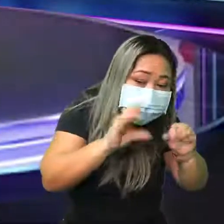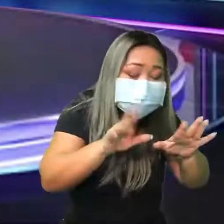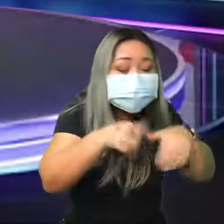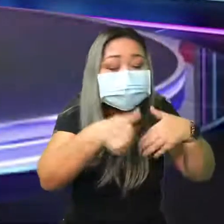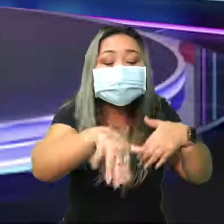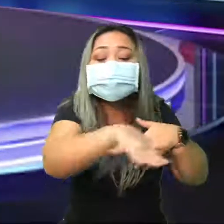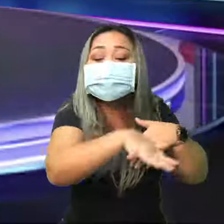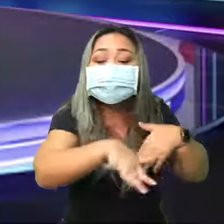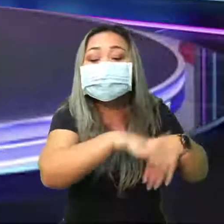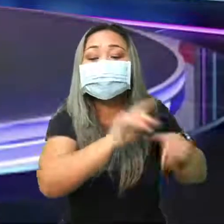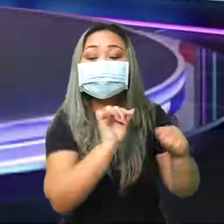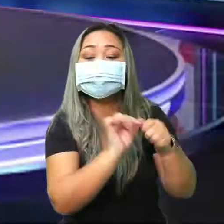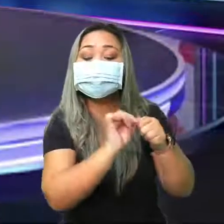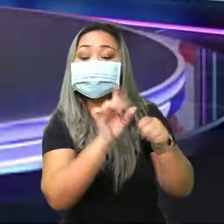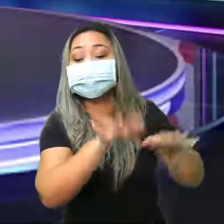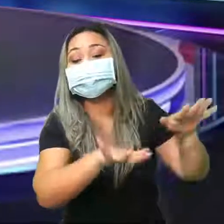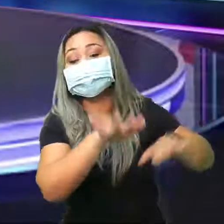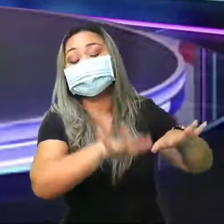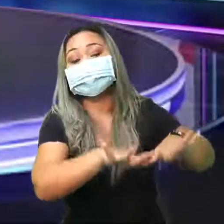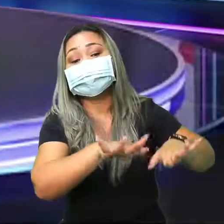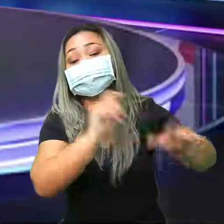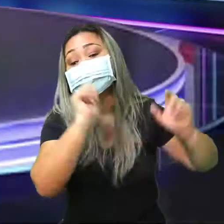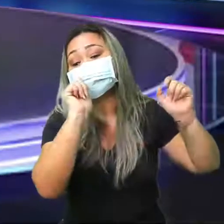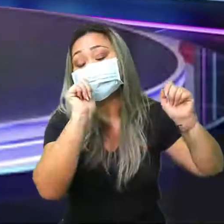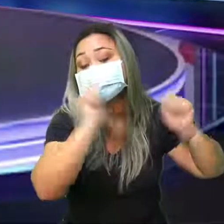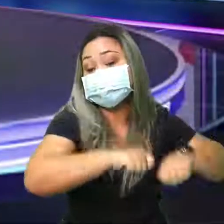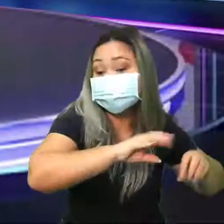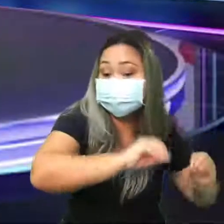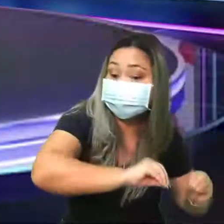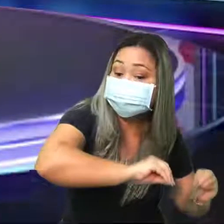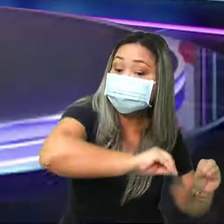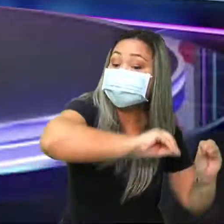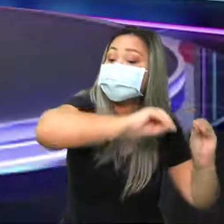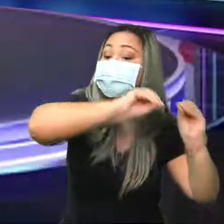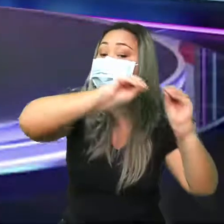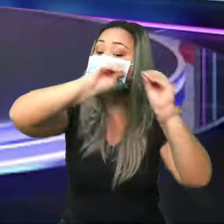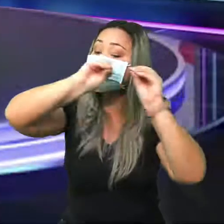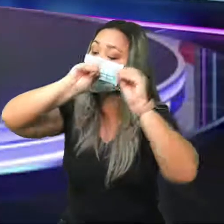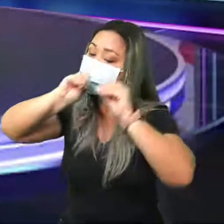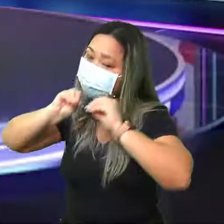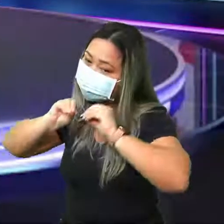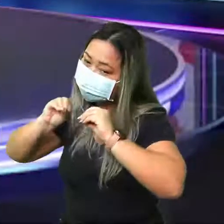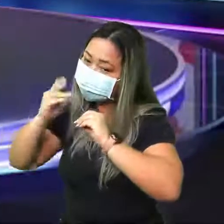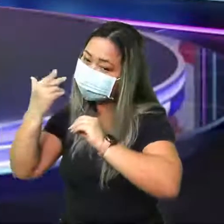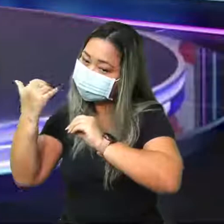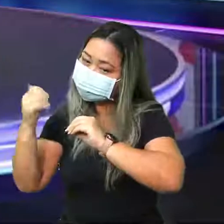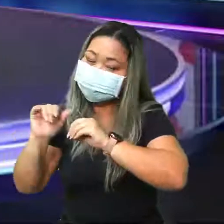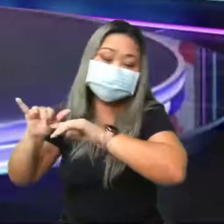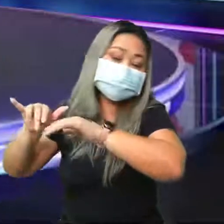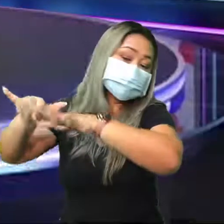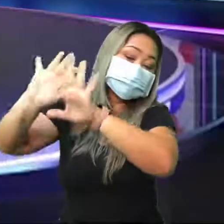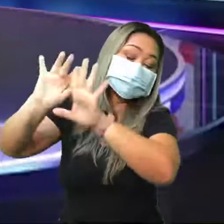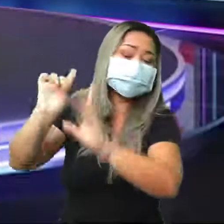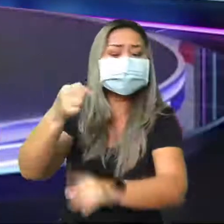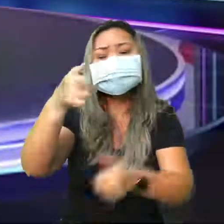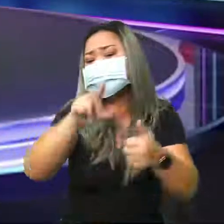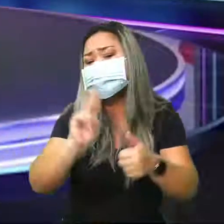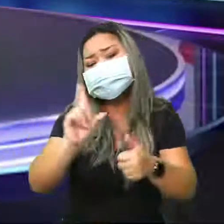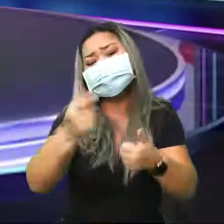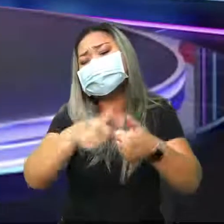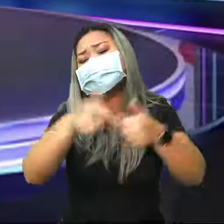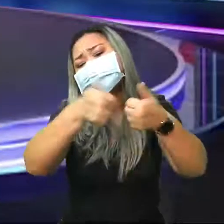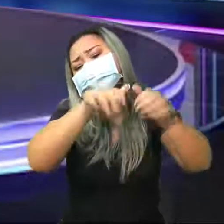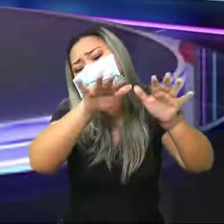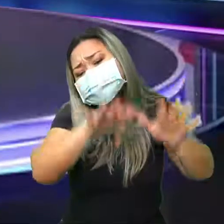nesse ambiente. Alguns vão poder ser novamente colocados no seu ambiente natural, outros não. E vão ter